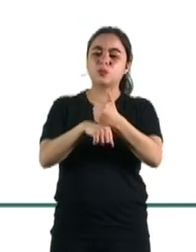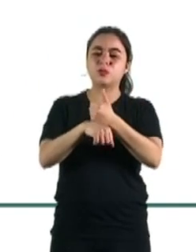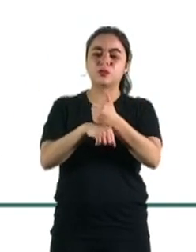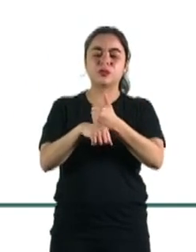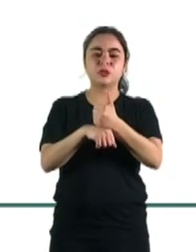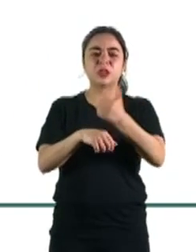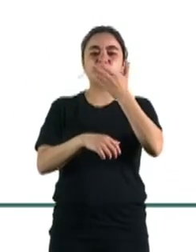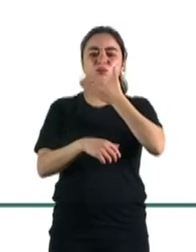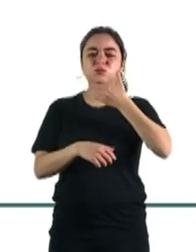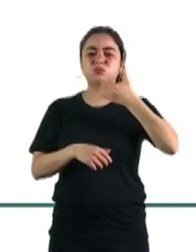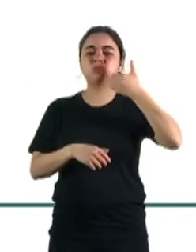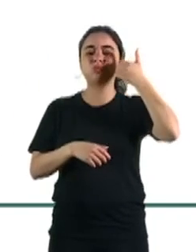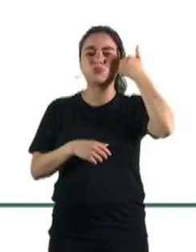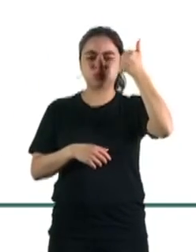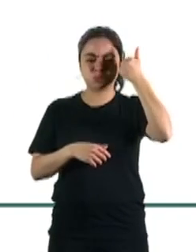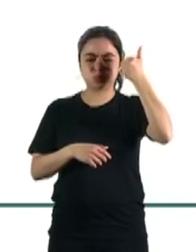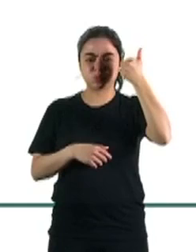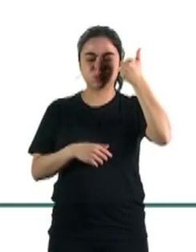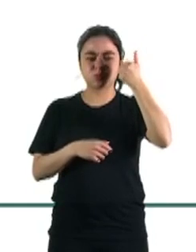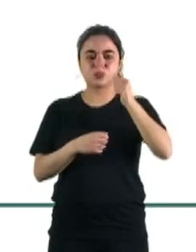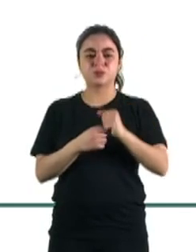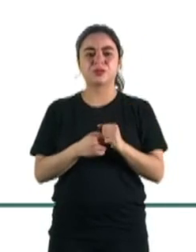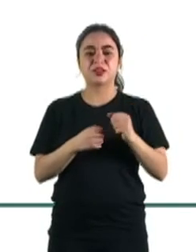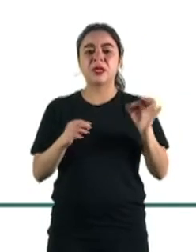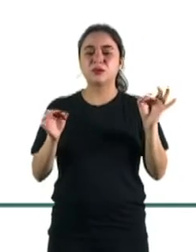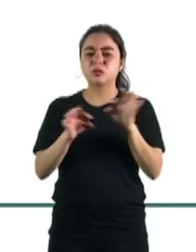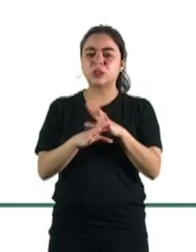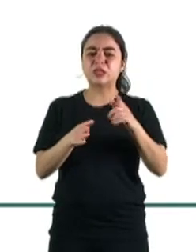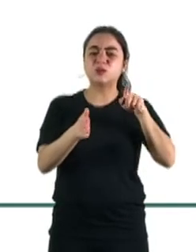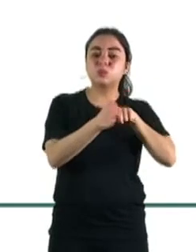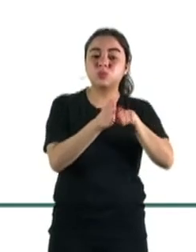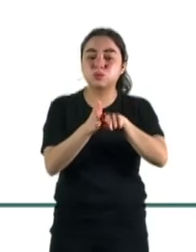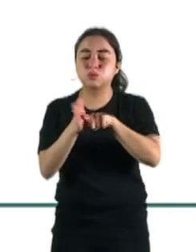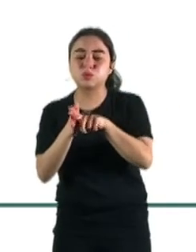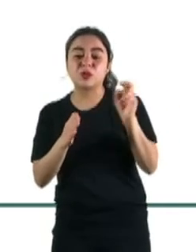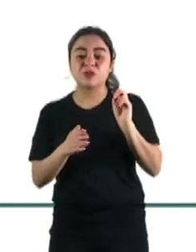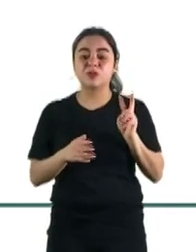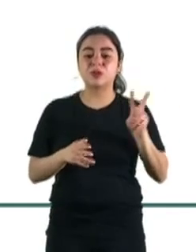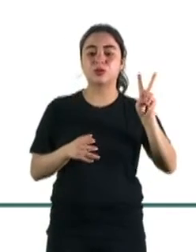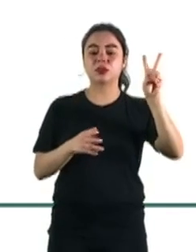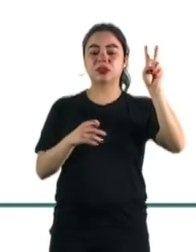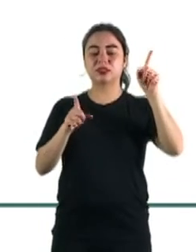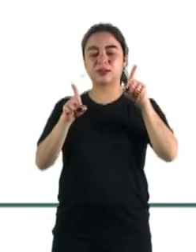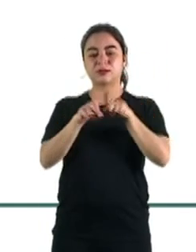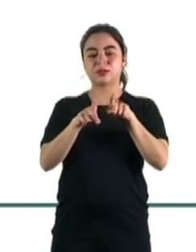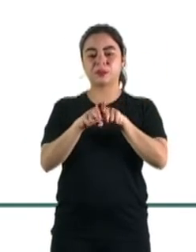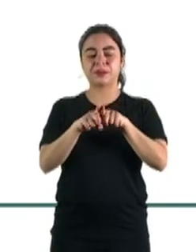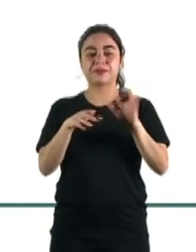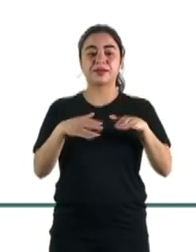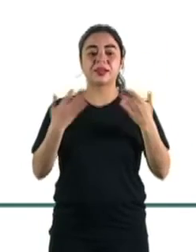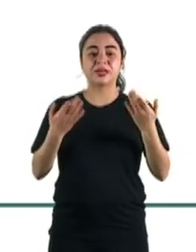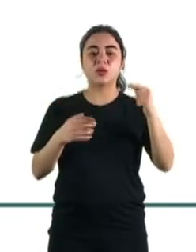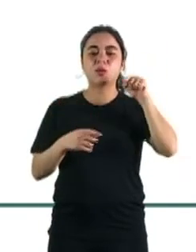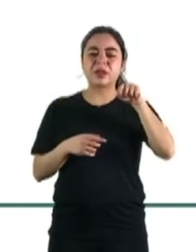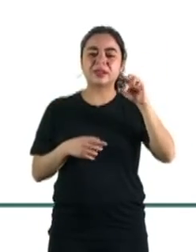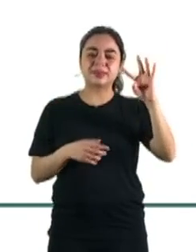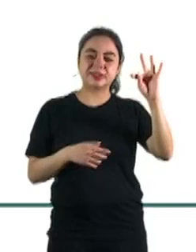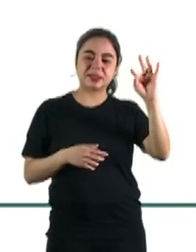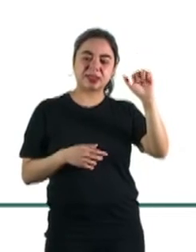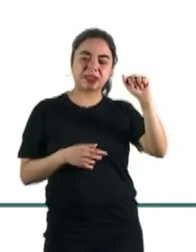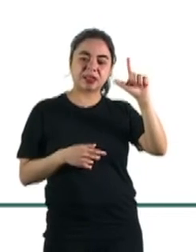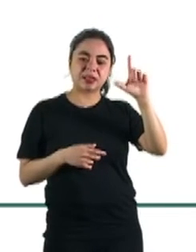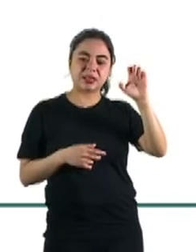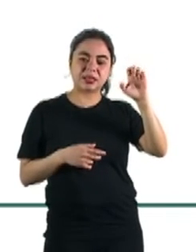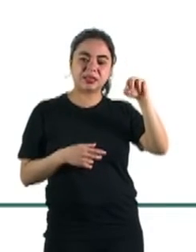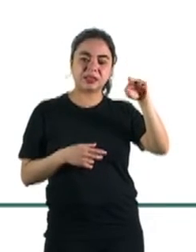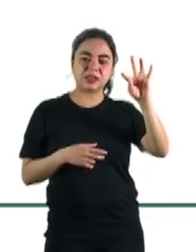muito mais bem preparado, muito mais disputado e mais valorizado também. Então, esse ponto do talento é fundamental, né?